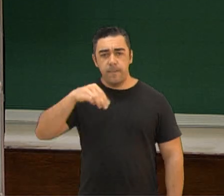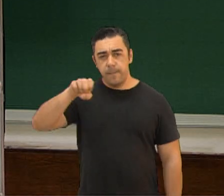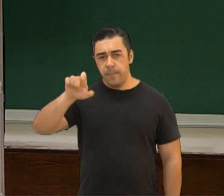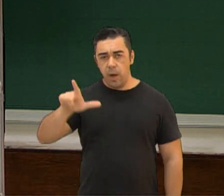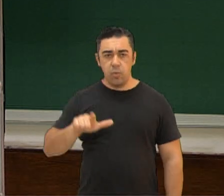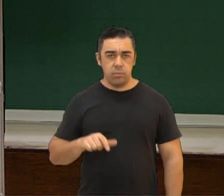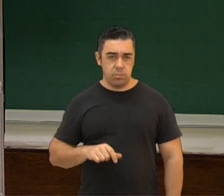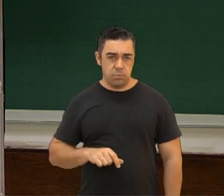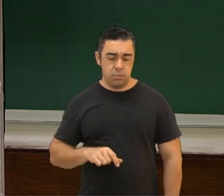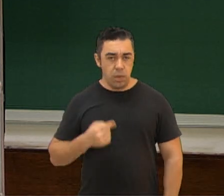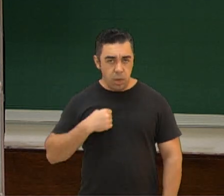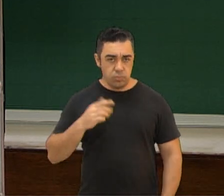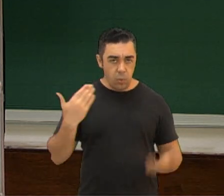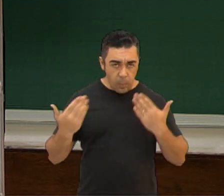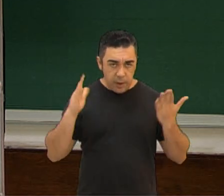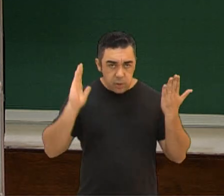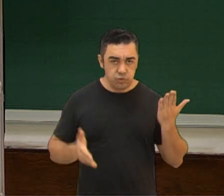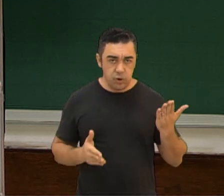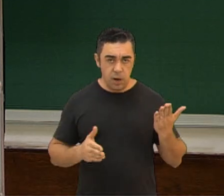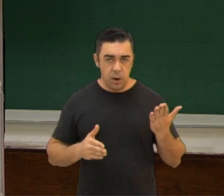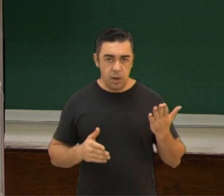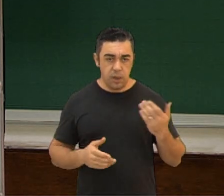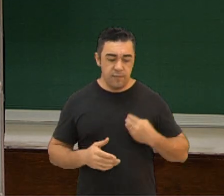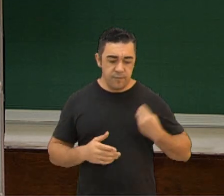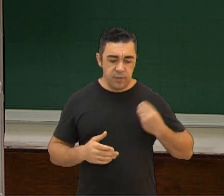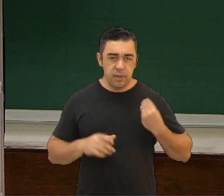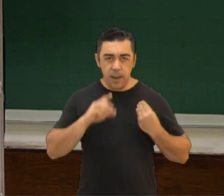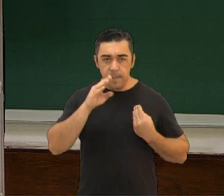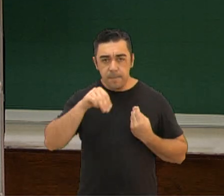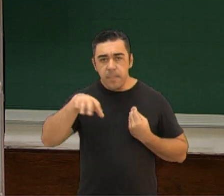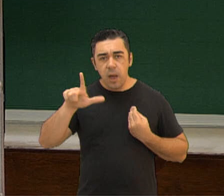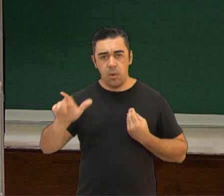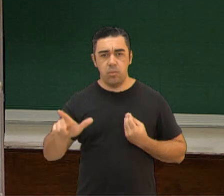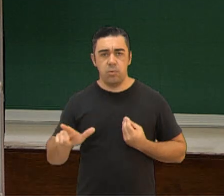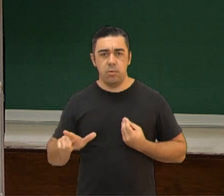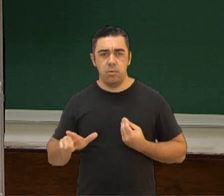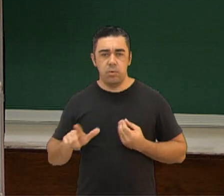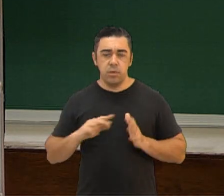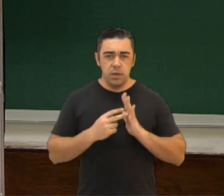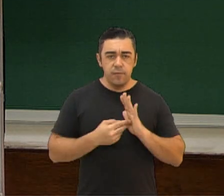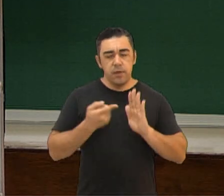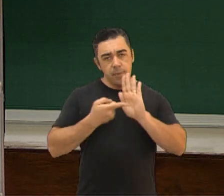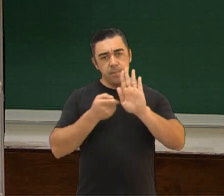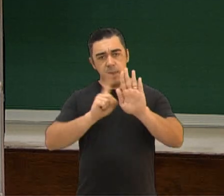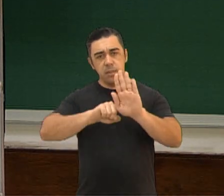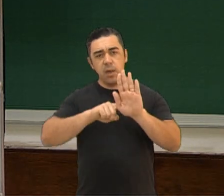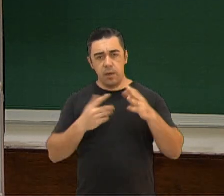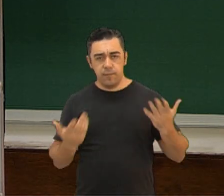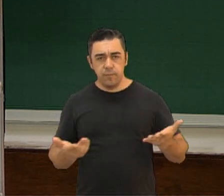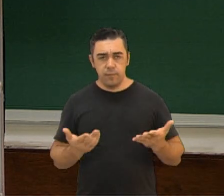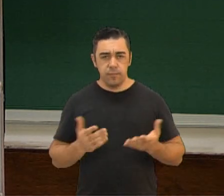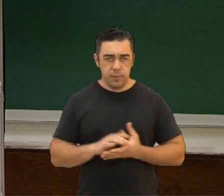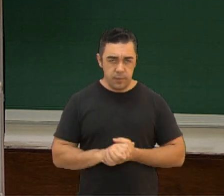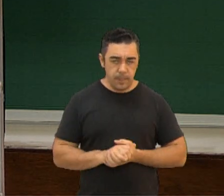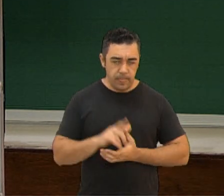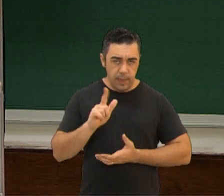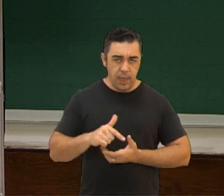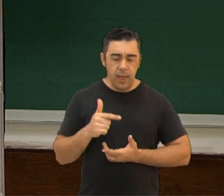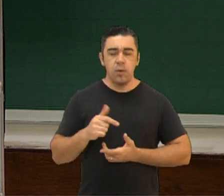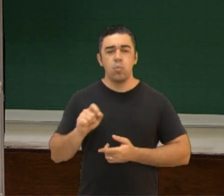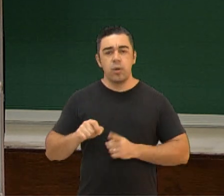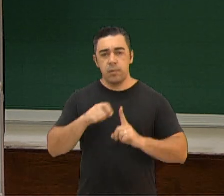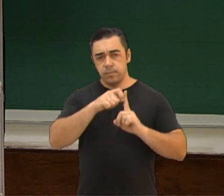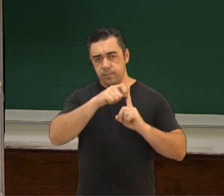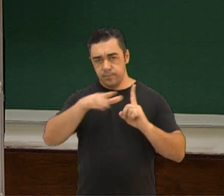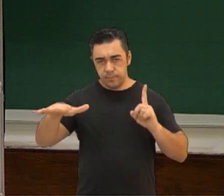fazendo a comparação. Se eu digo a vida é um mel, eu estou dizendo que a vida é muito boa, mas utilizando aí essa metáfora, que é uma linguagem